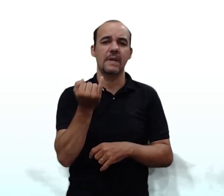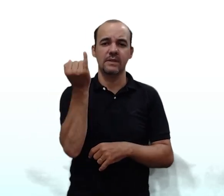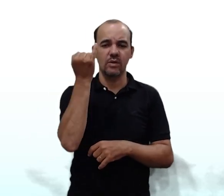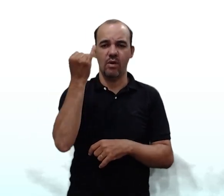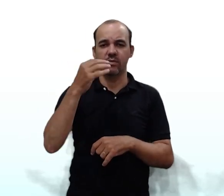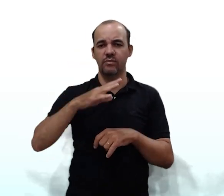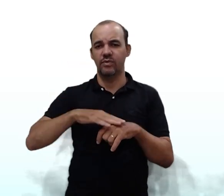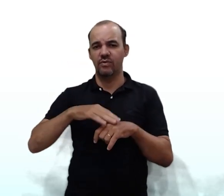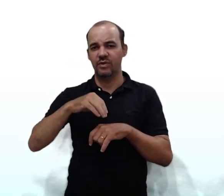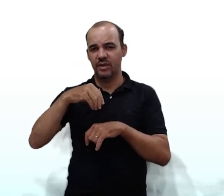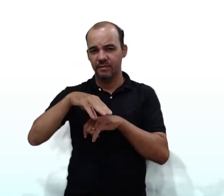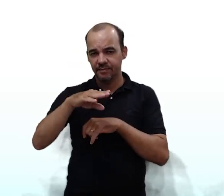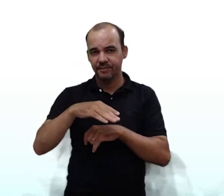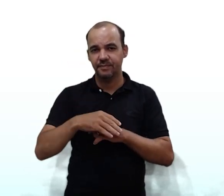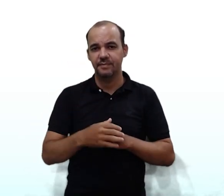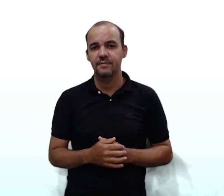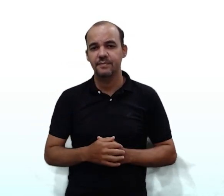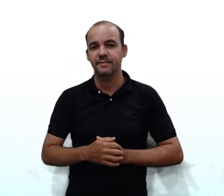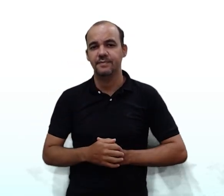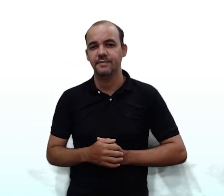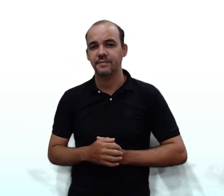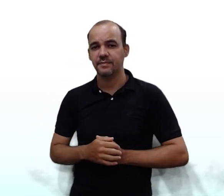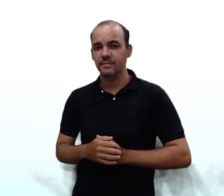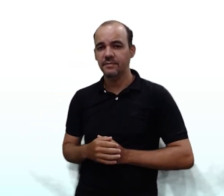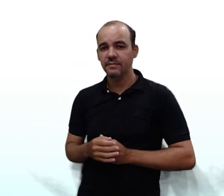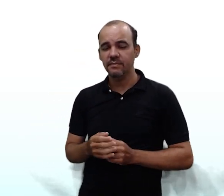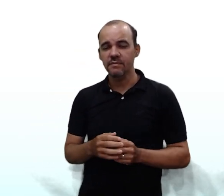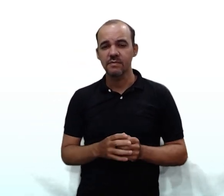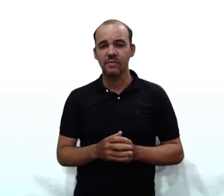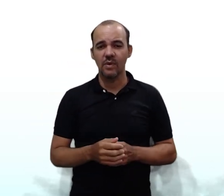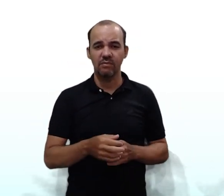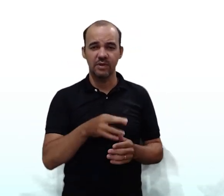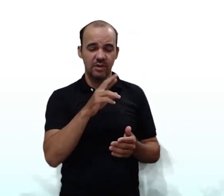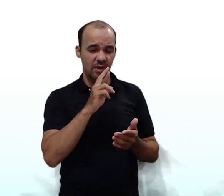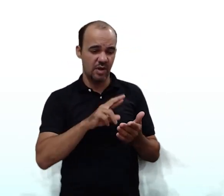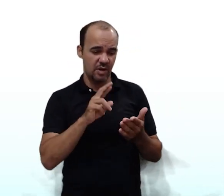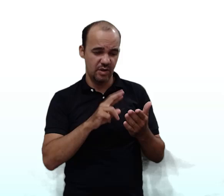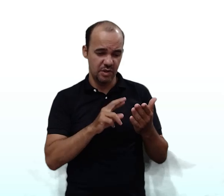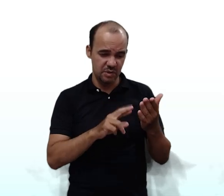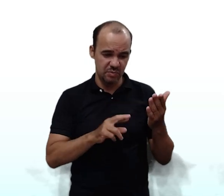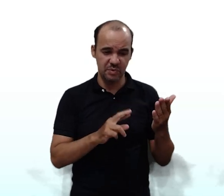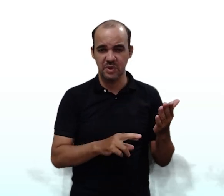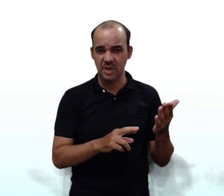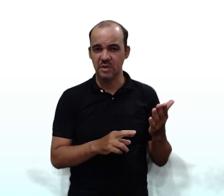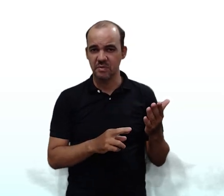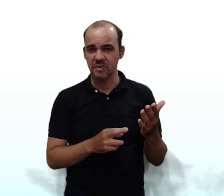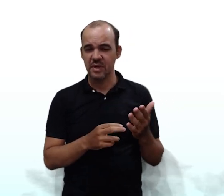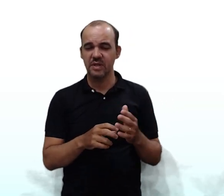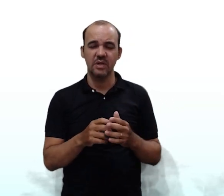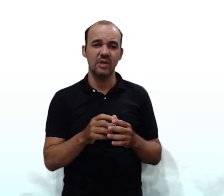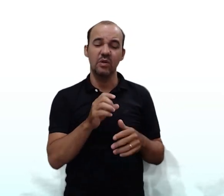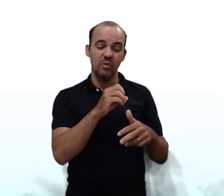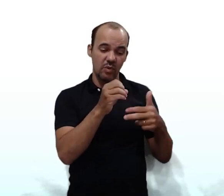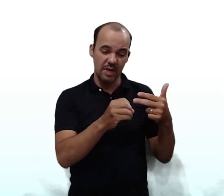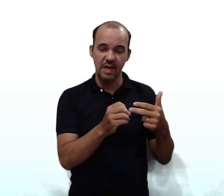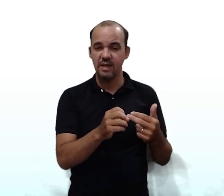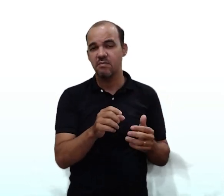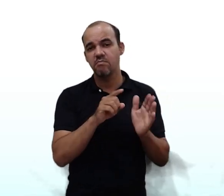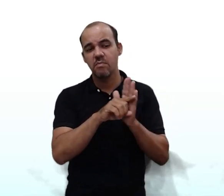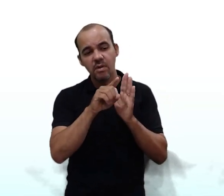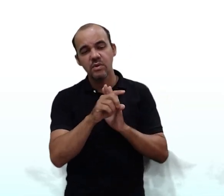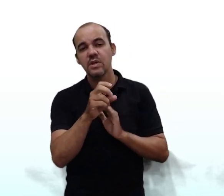vocês. Na hora da resolução da tua questão, do Enem, 5 questões apenas, você lembra disso, né? A questão